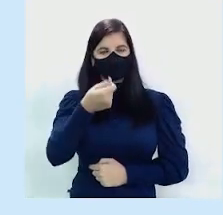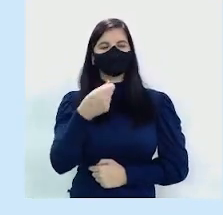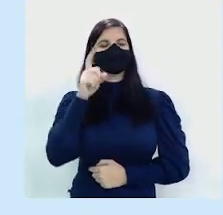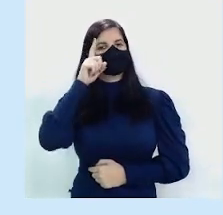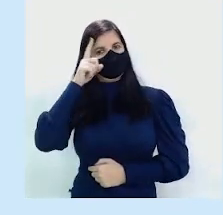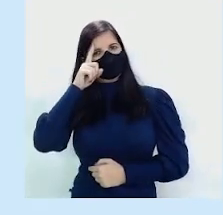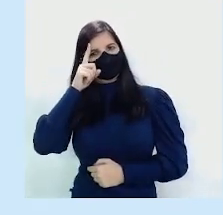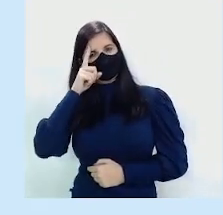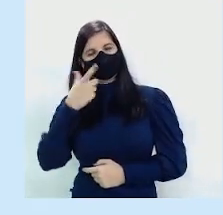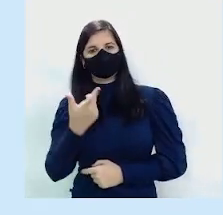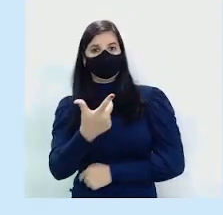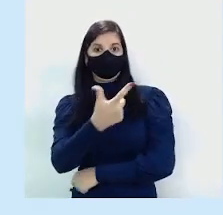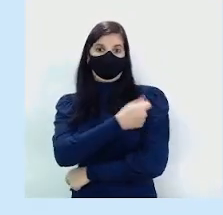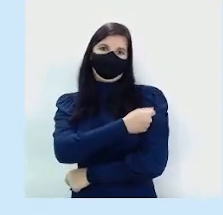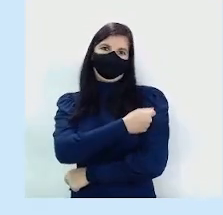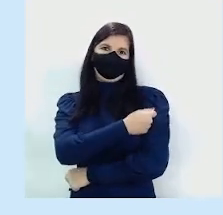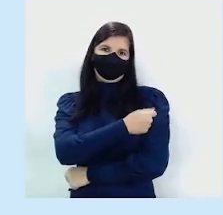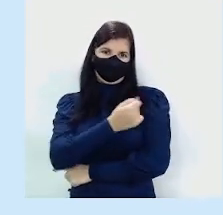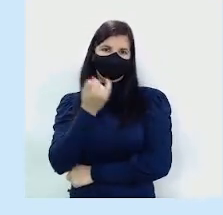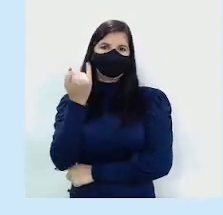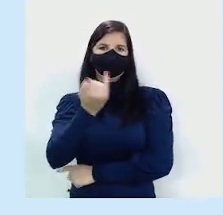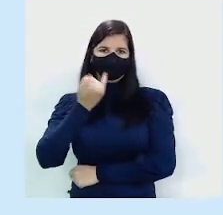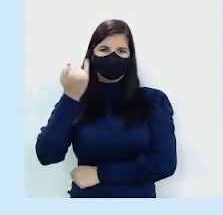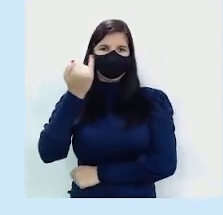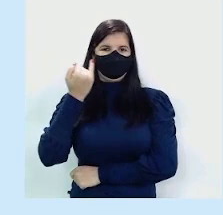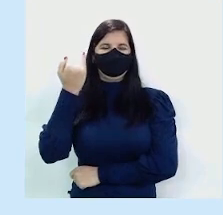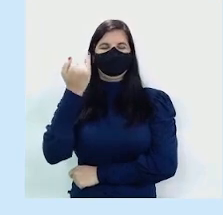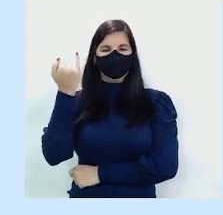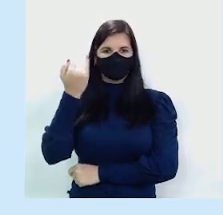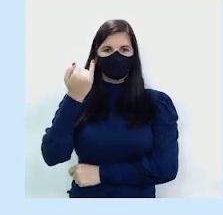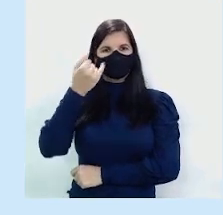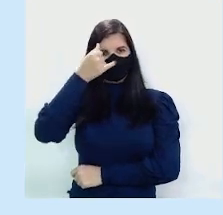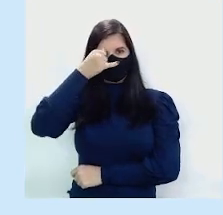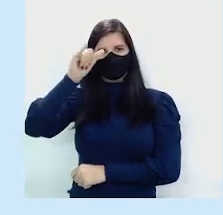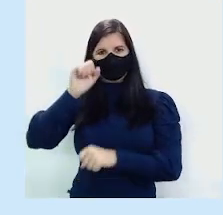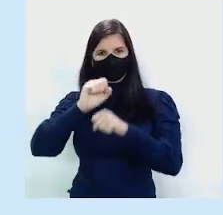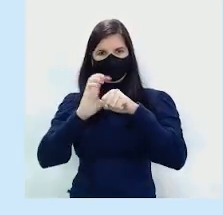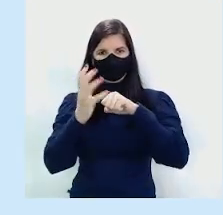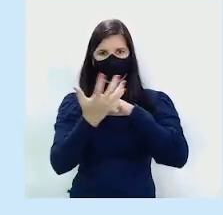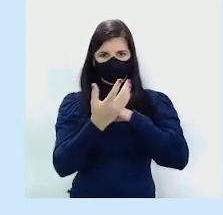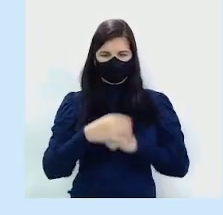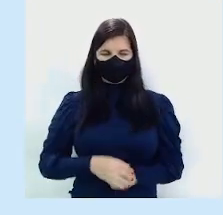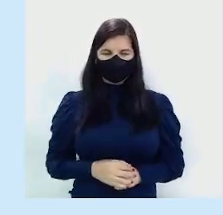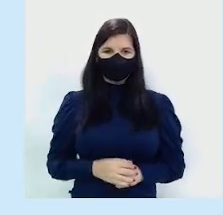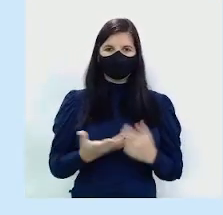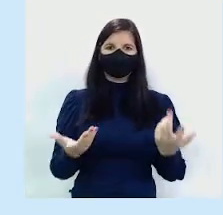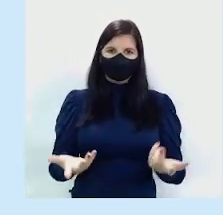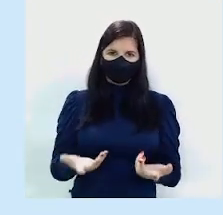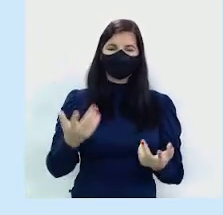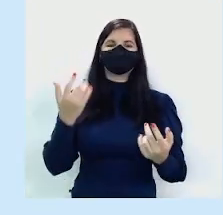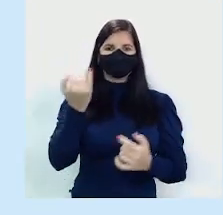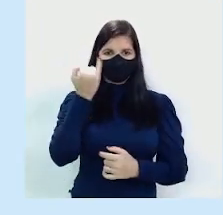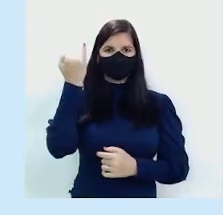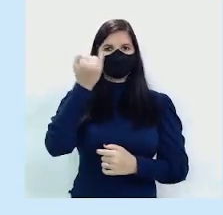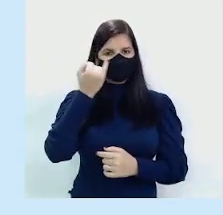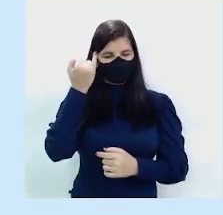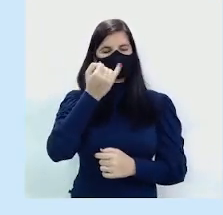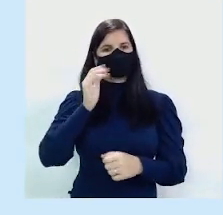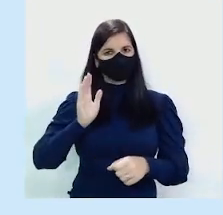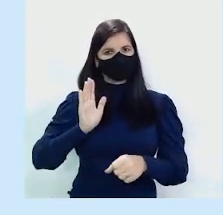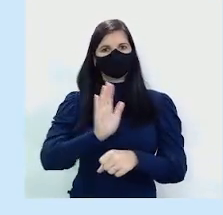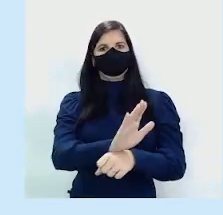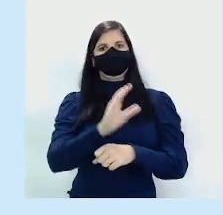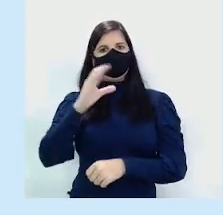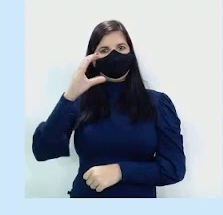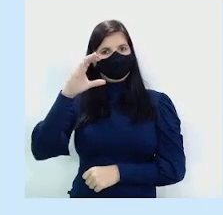dia a dia, né? Como a vacina, por exemplo, para a Covid-19, que a gente tem visto que foi uma importante contribuição